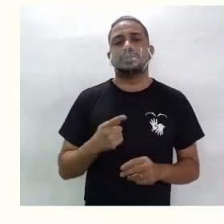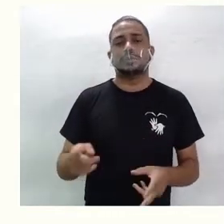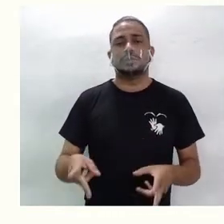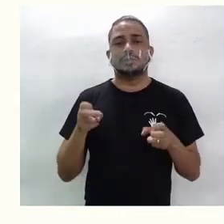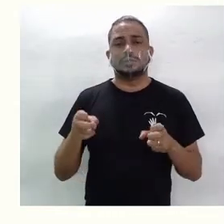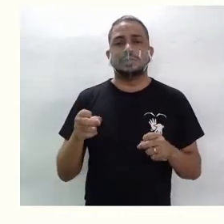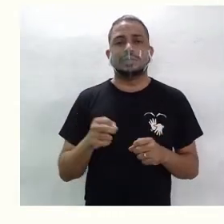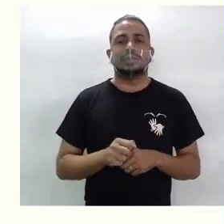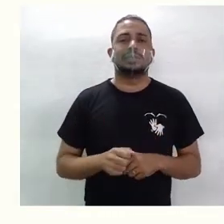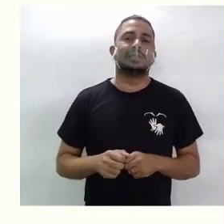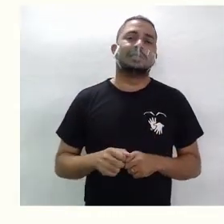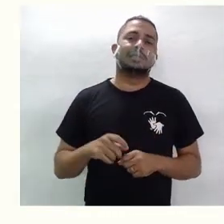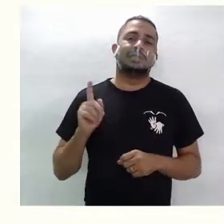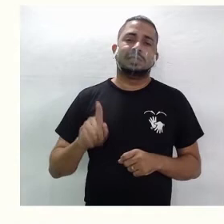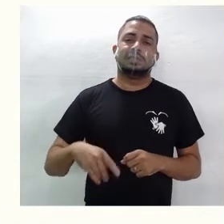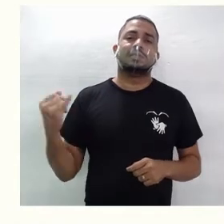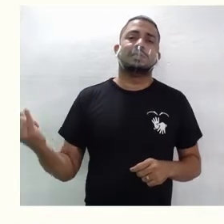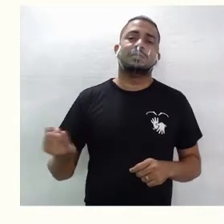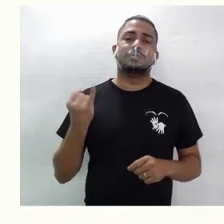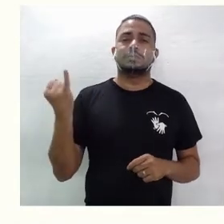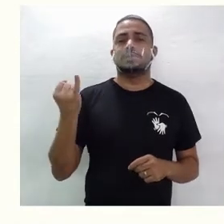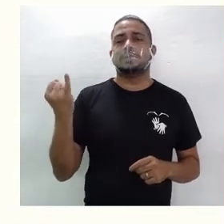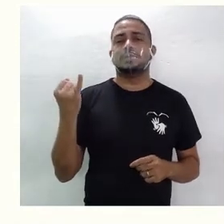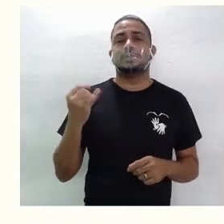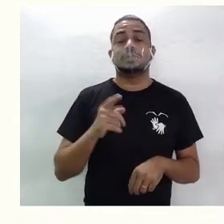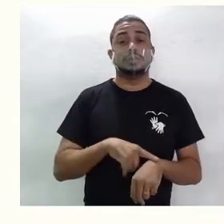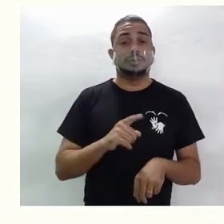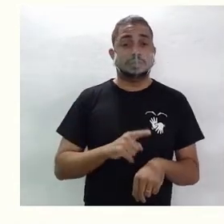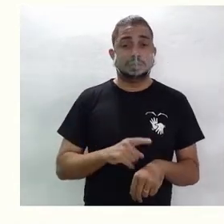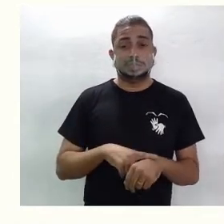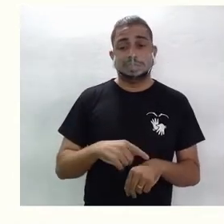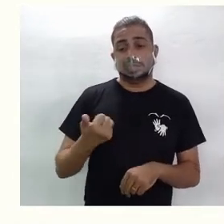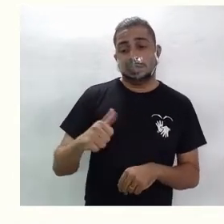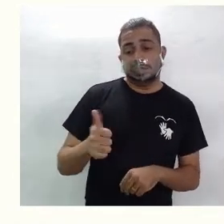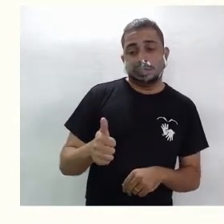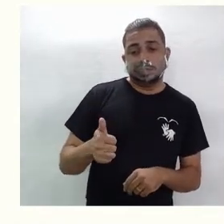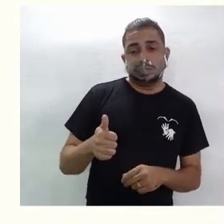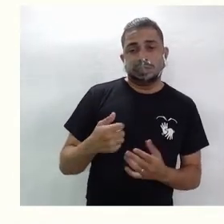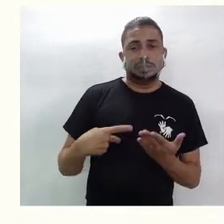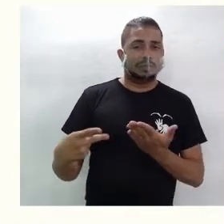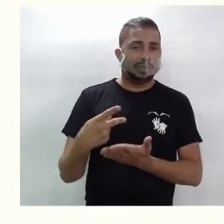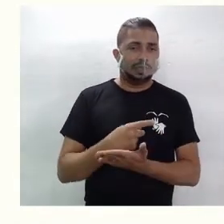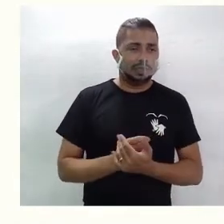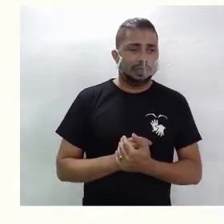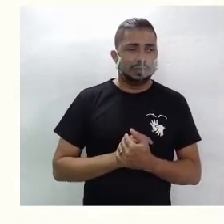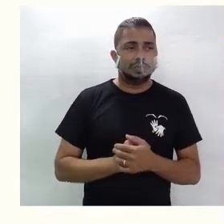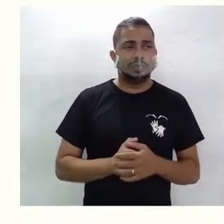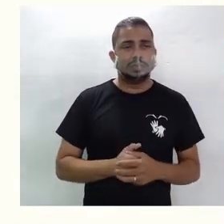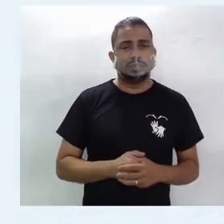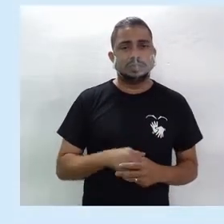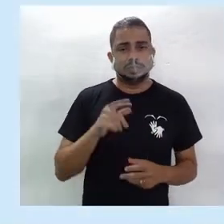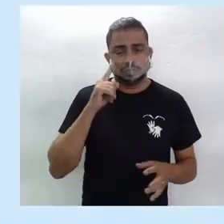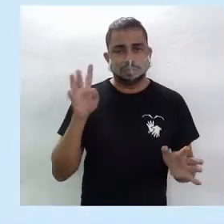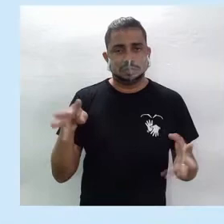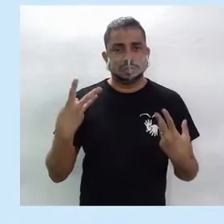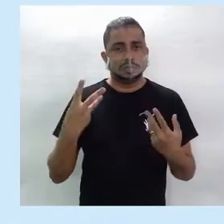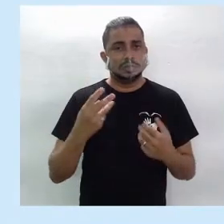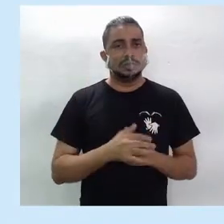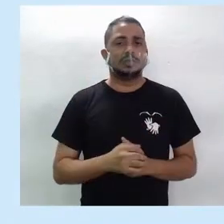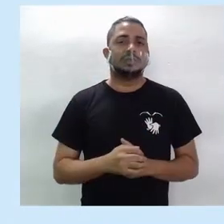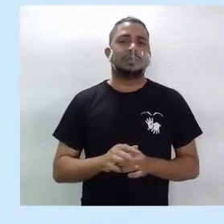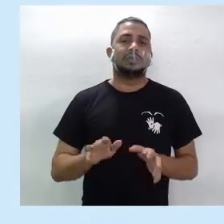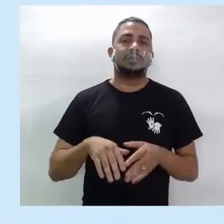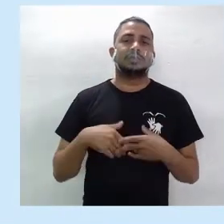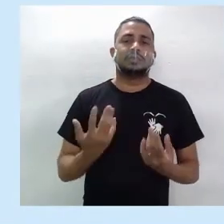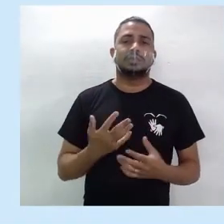na tela, eles são importantes na hora da análise dos mapas, tá? Olha para mim, oitavo ano. Gente,